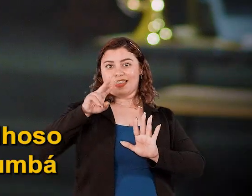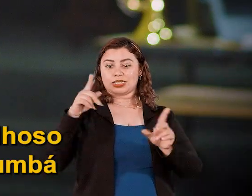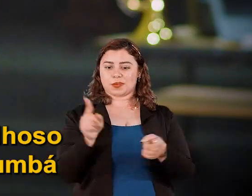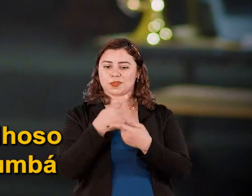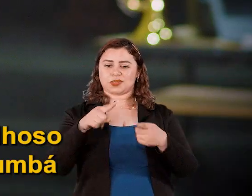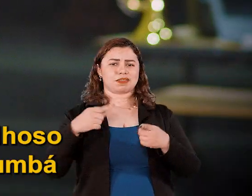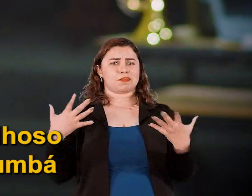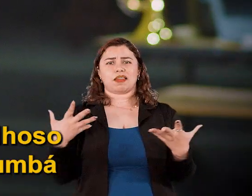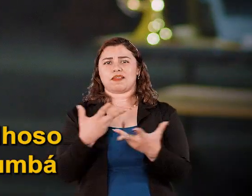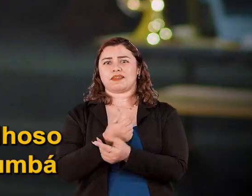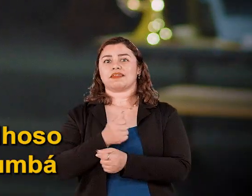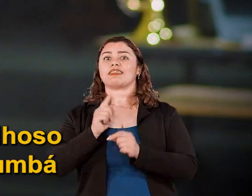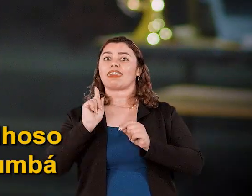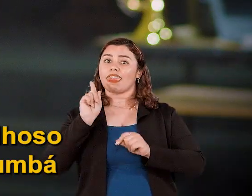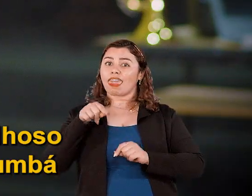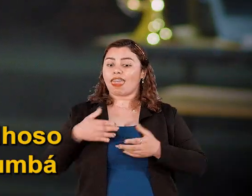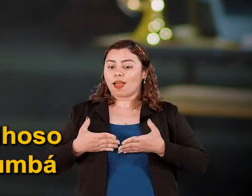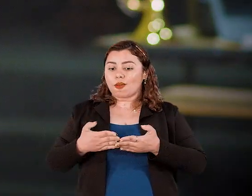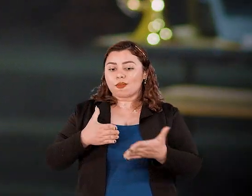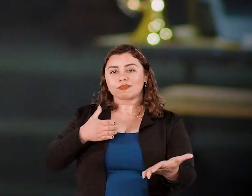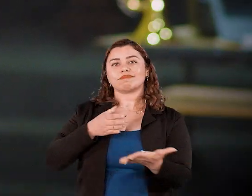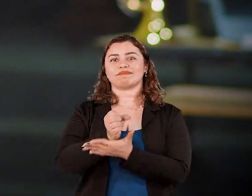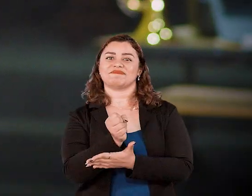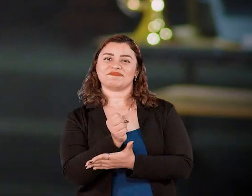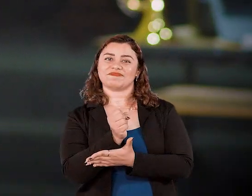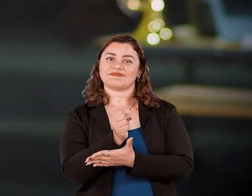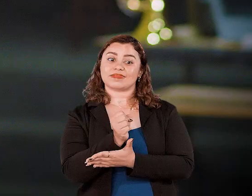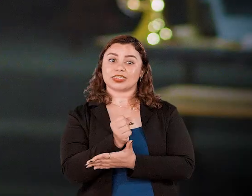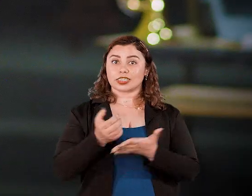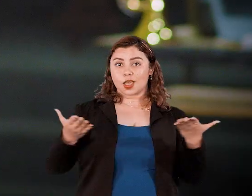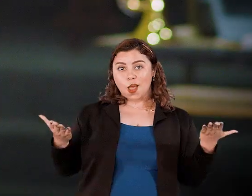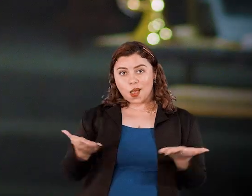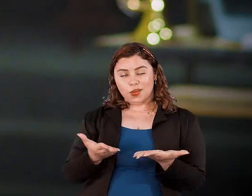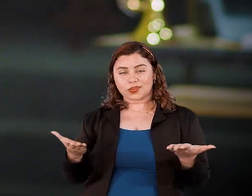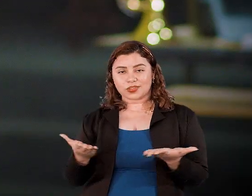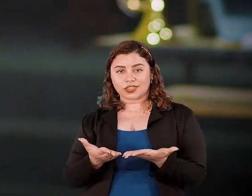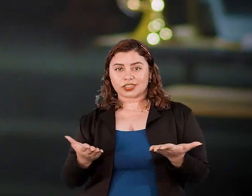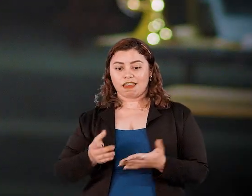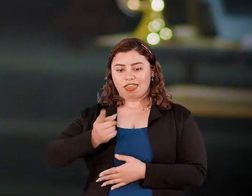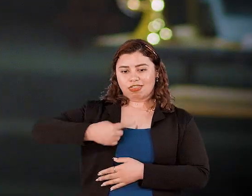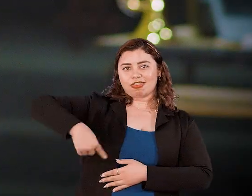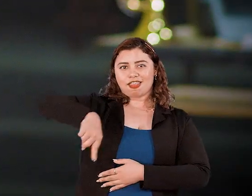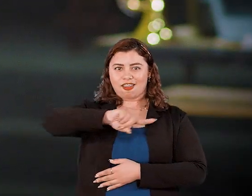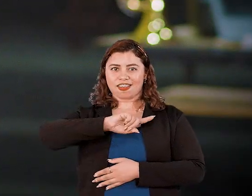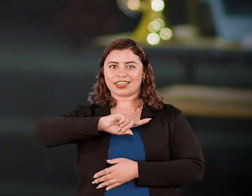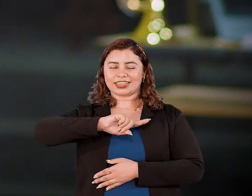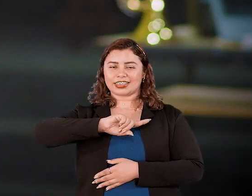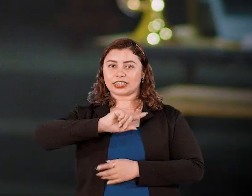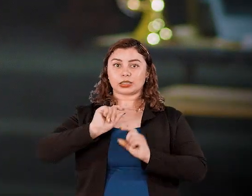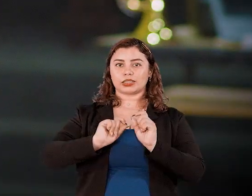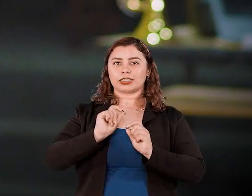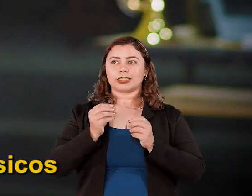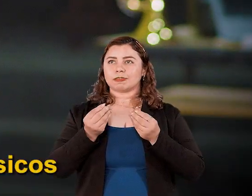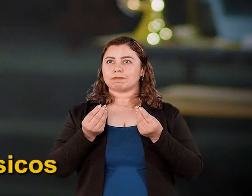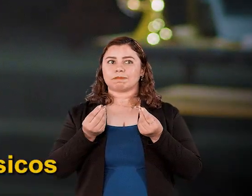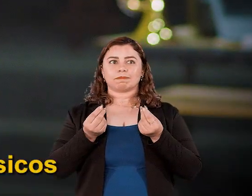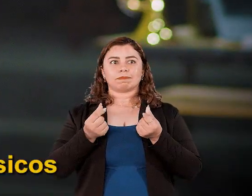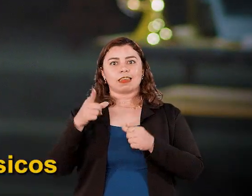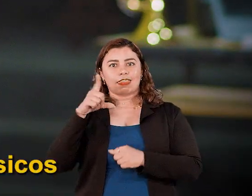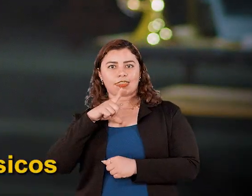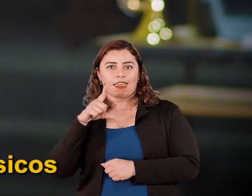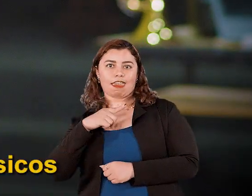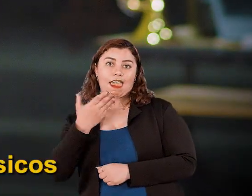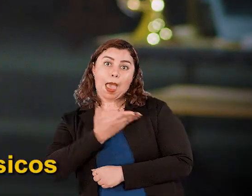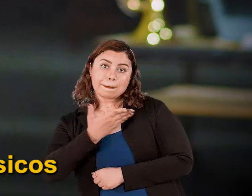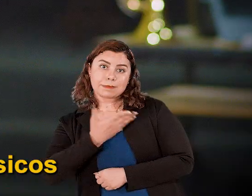clássico maravilhoso que se chama Retomada de Corumbá, e que hoje nós estamos contando